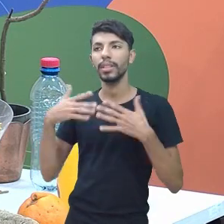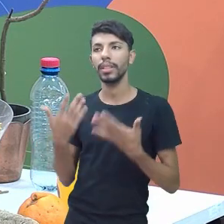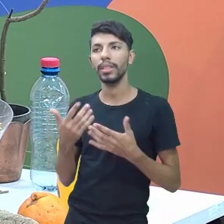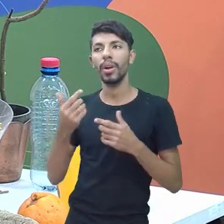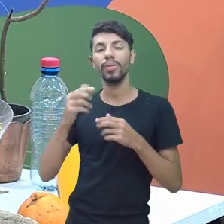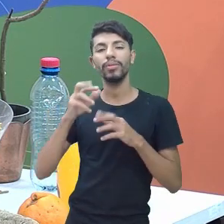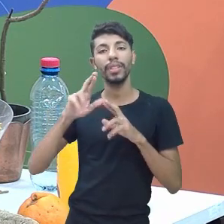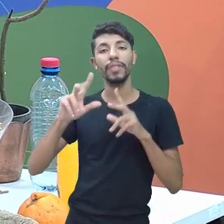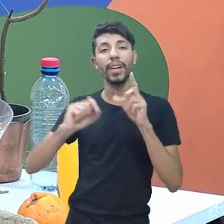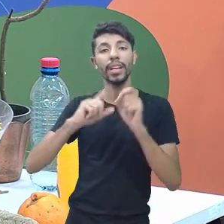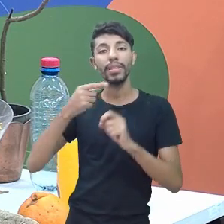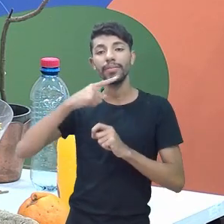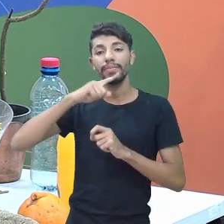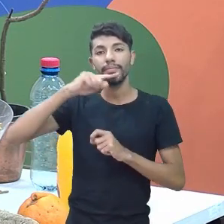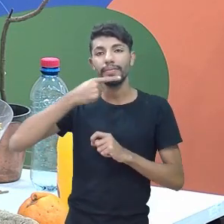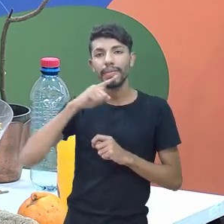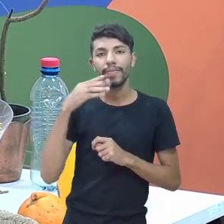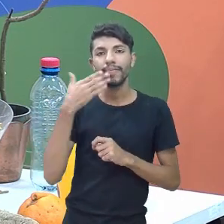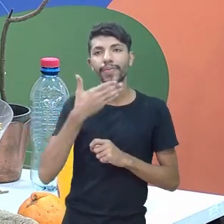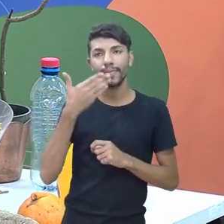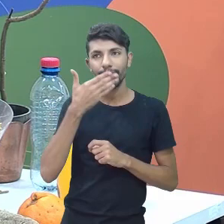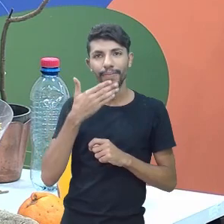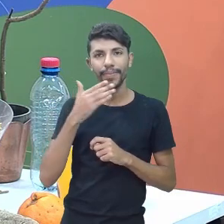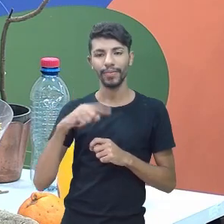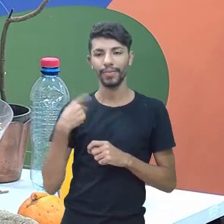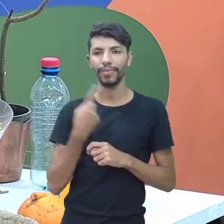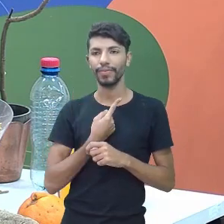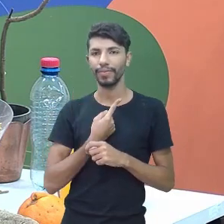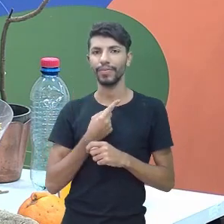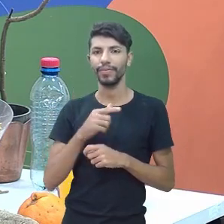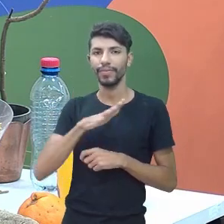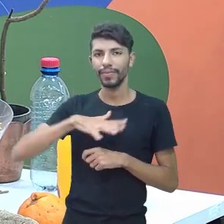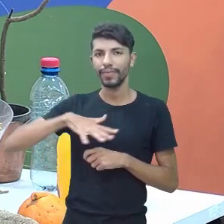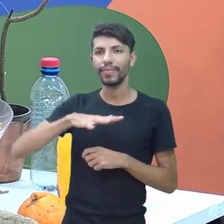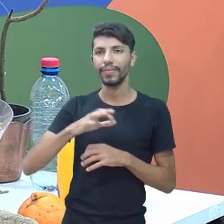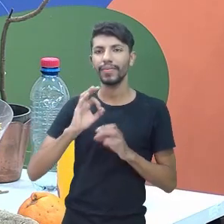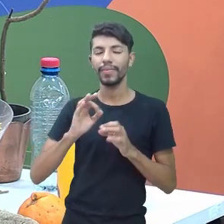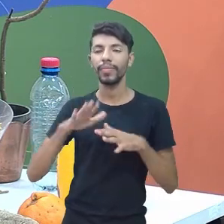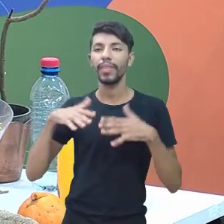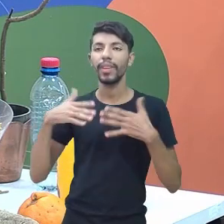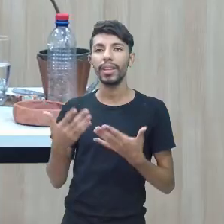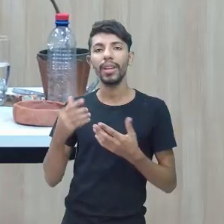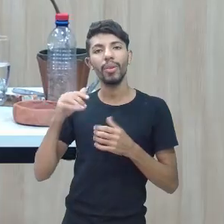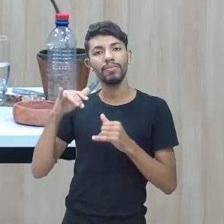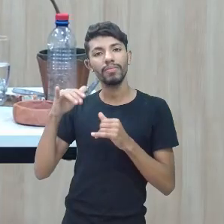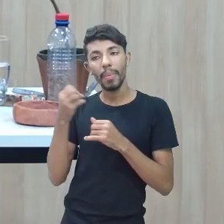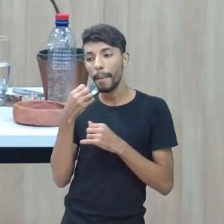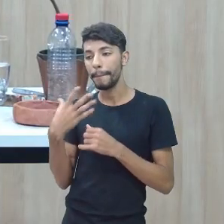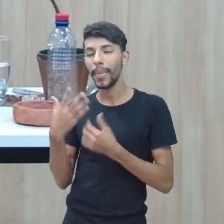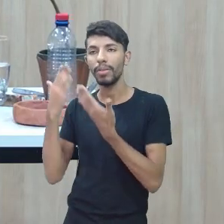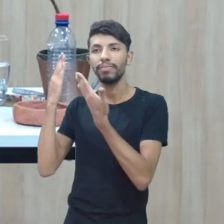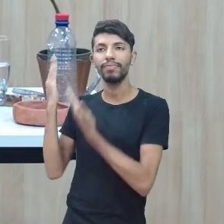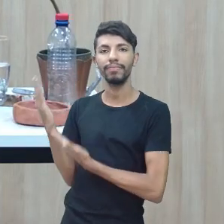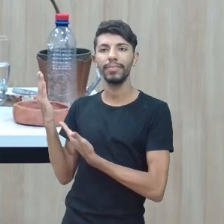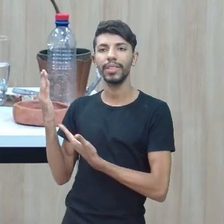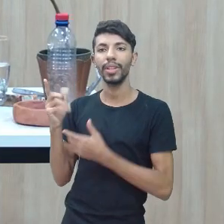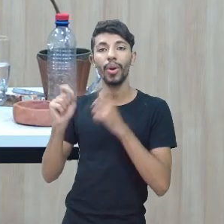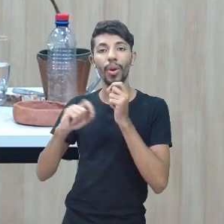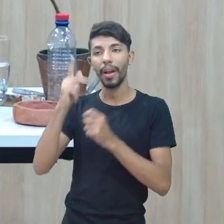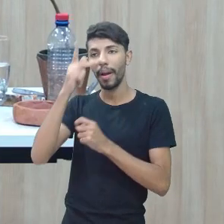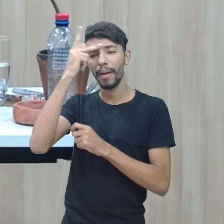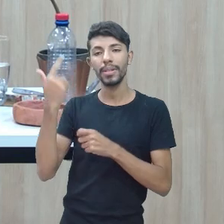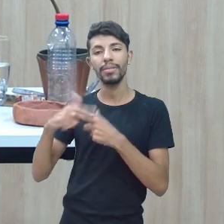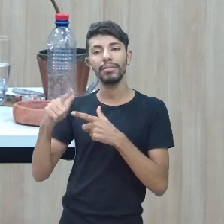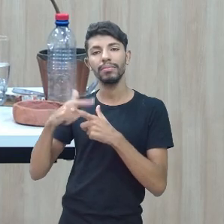mais comercializado na nossa região. Então, a vantagem do adoçante é para as pessoas que têm problema de